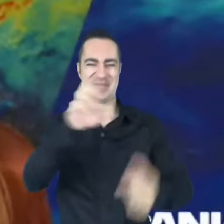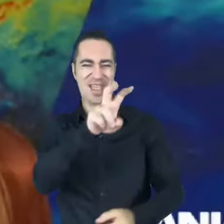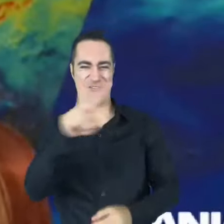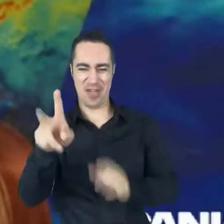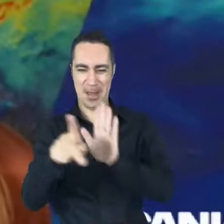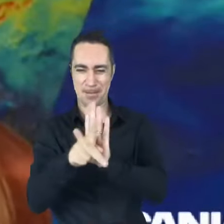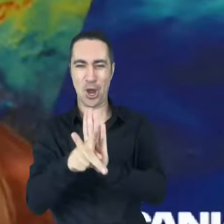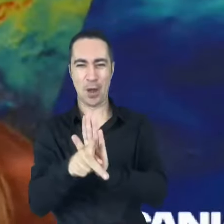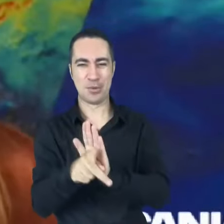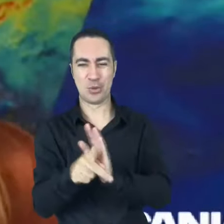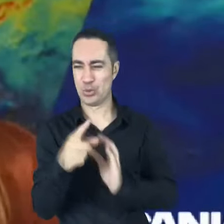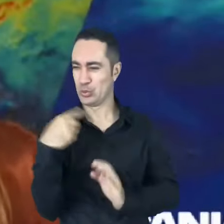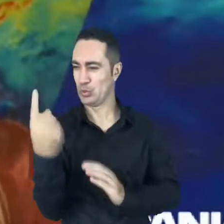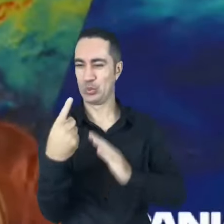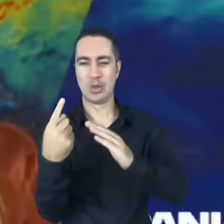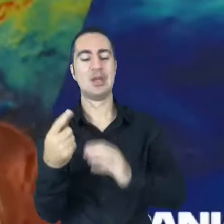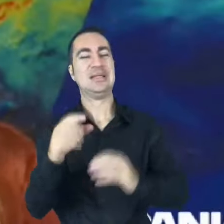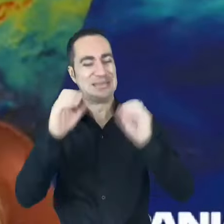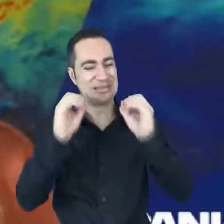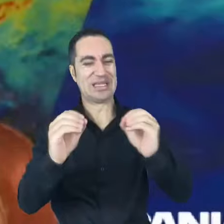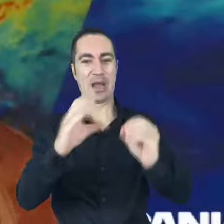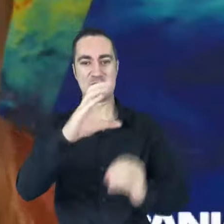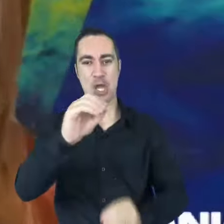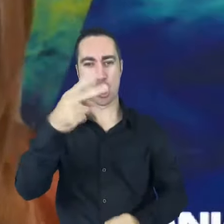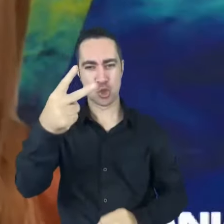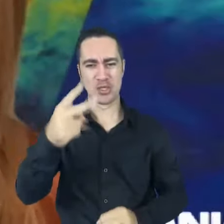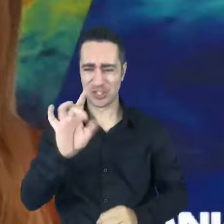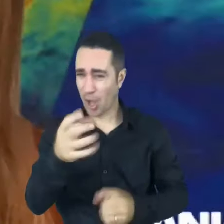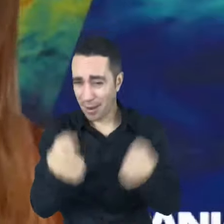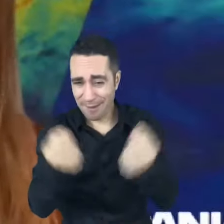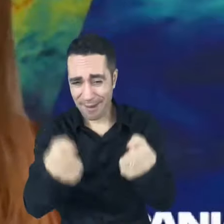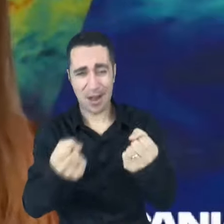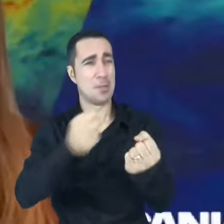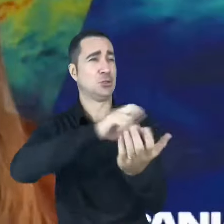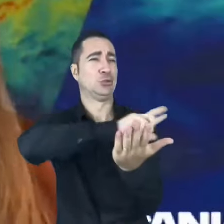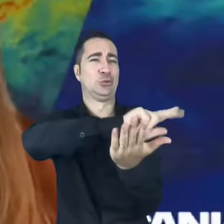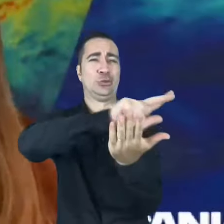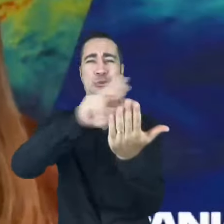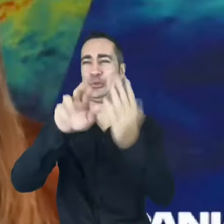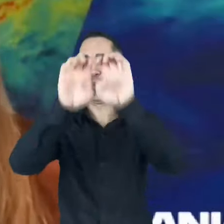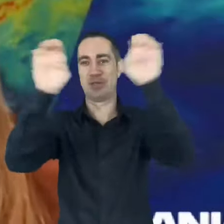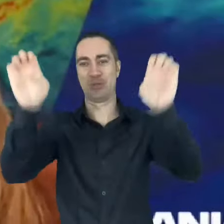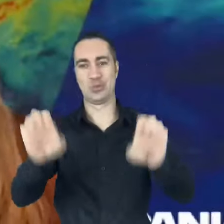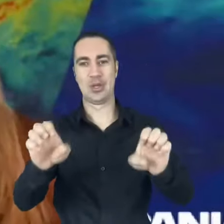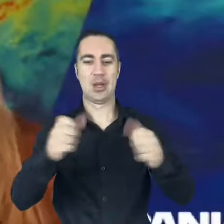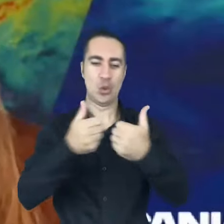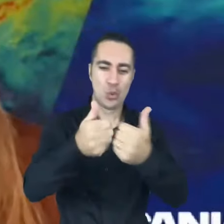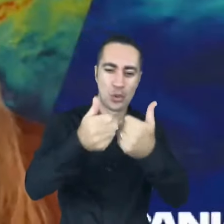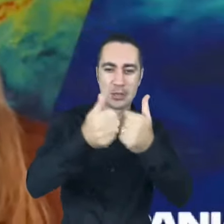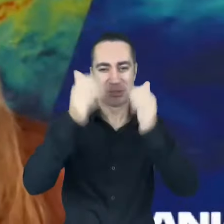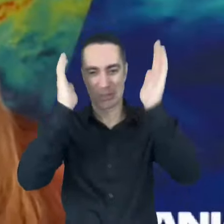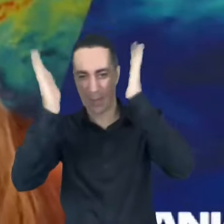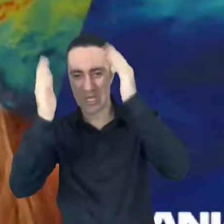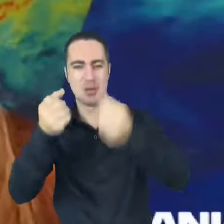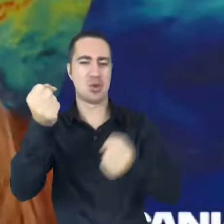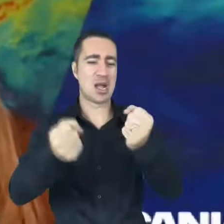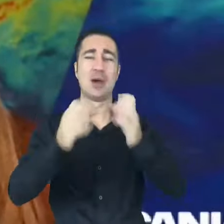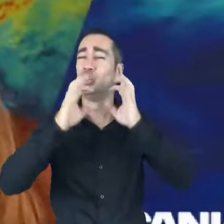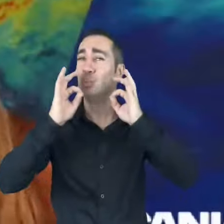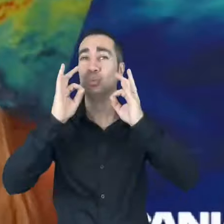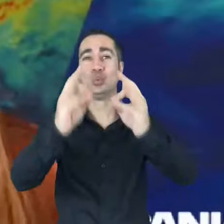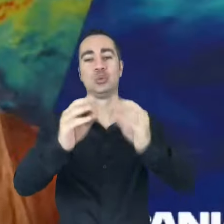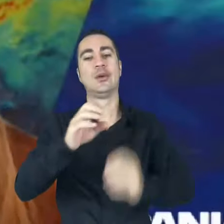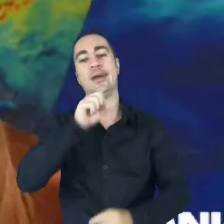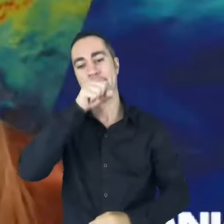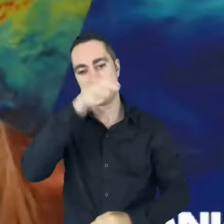zero carbono, não é só carros, é a infraestrutura em volta deles. E eu sei que é algo que as empresas como Scania e muitas